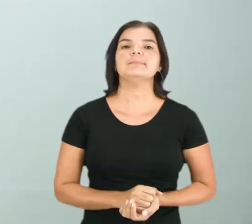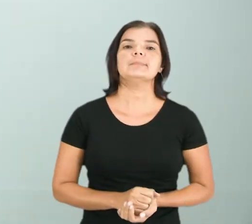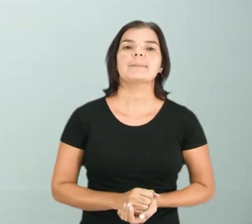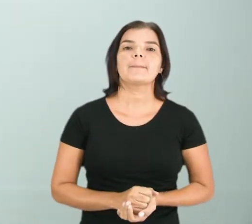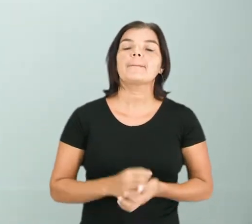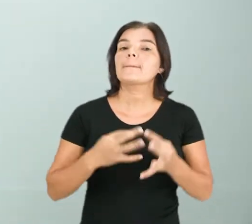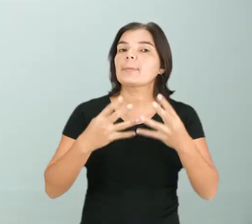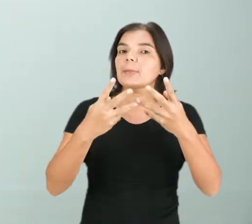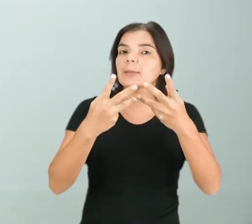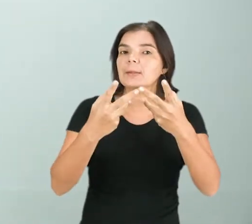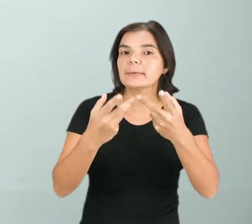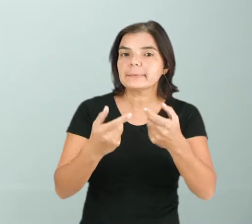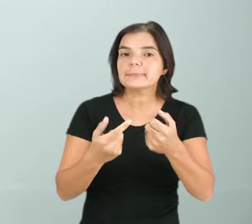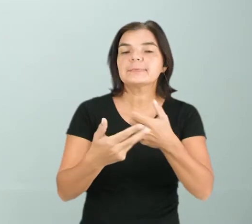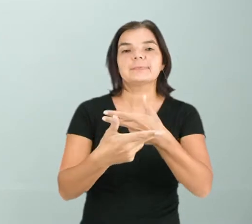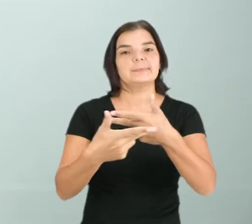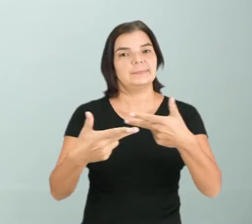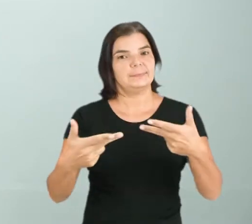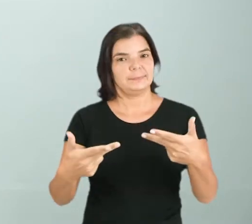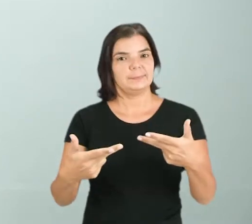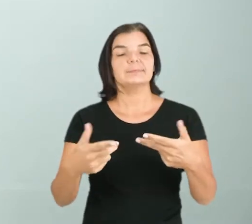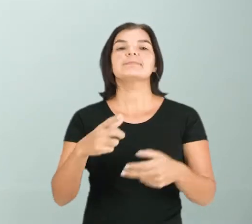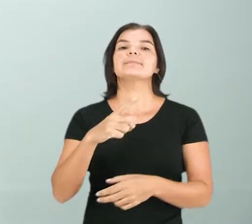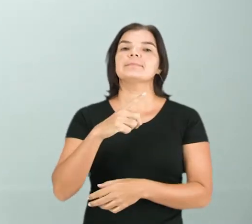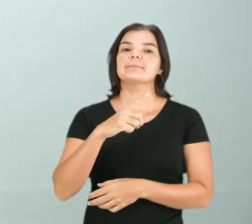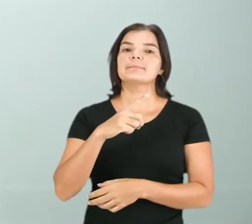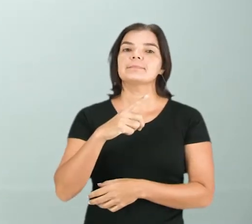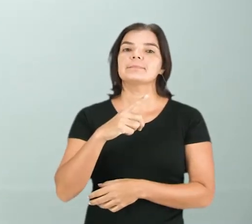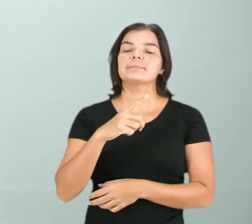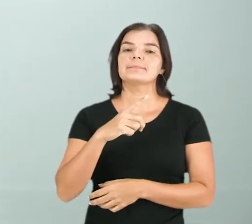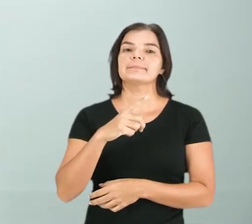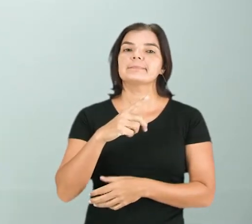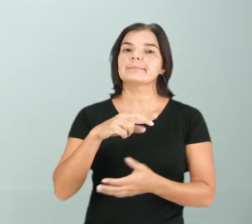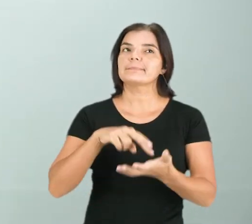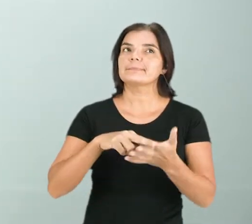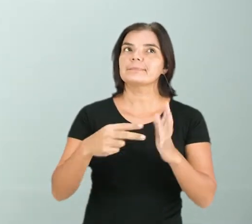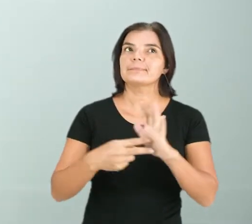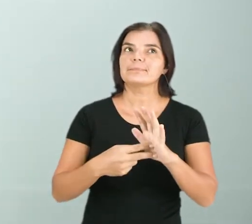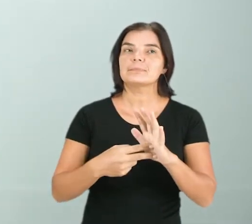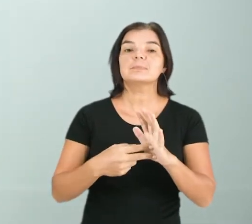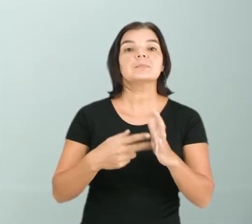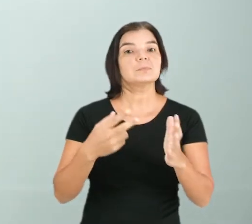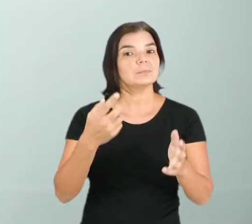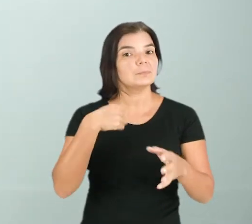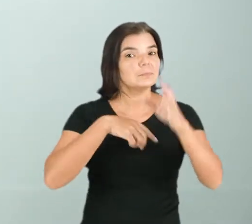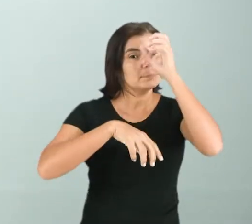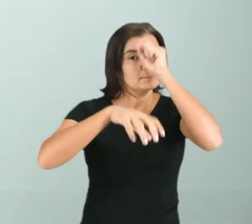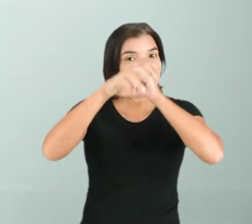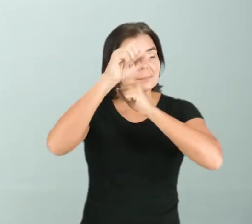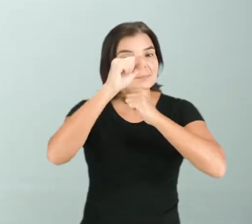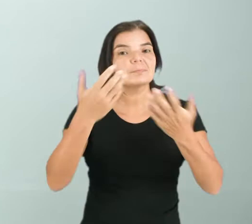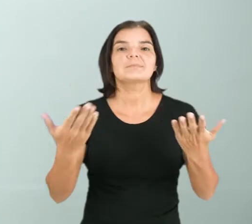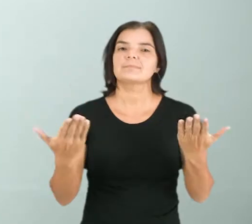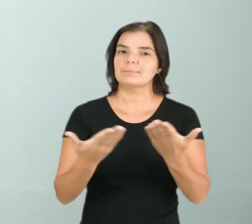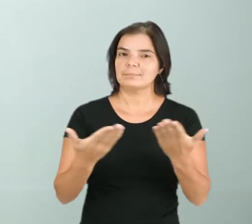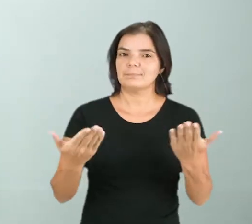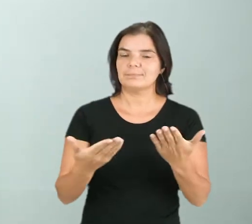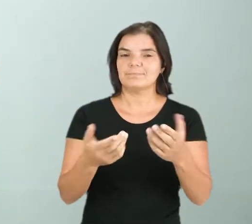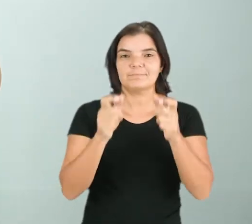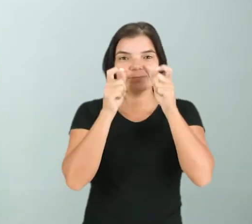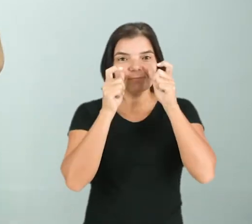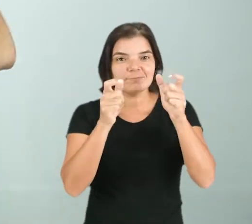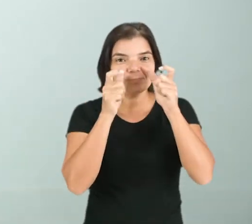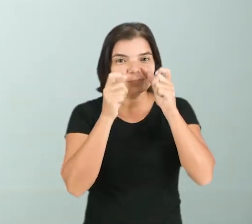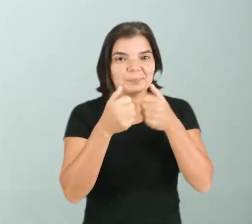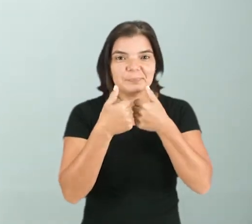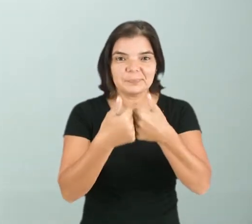E tudo isso, quer dizer, muito disso nós vamos aprender hoje. Fique